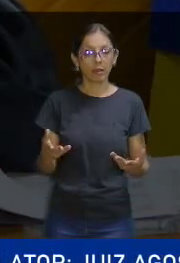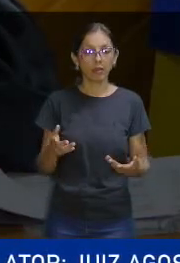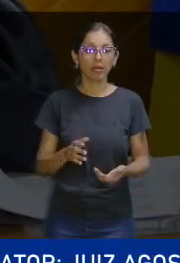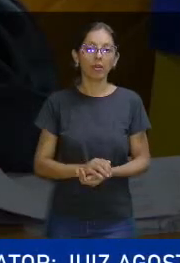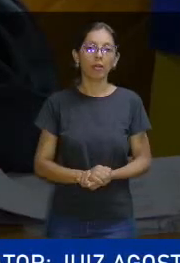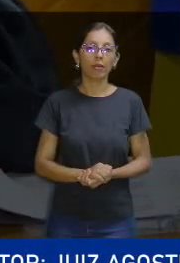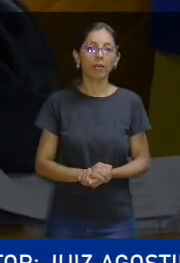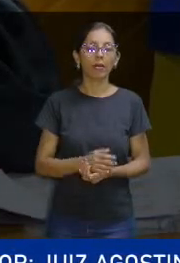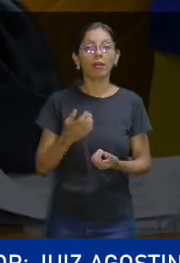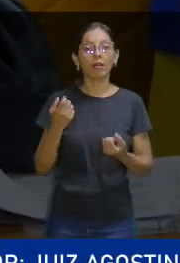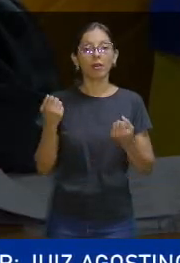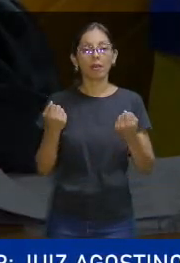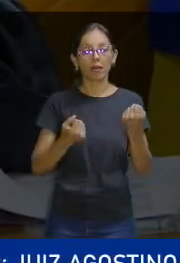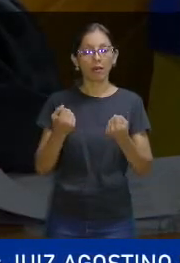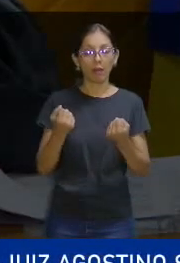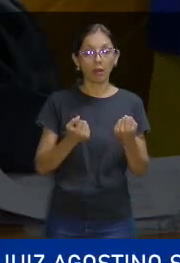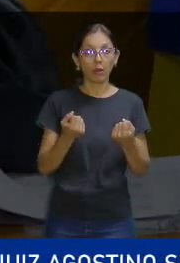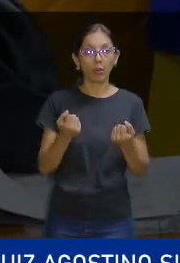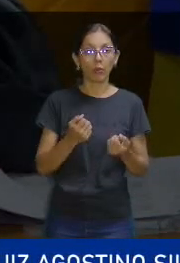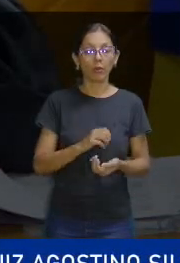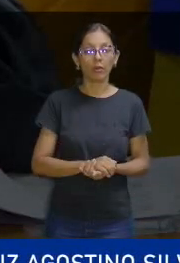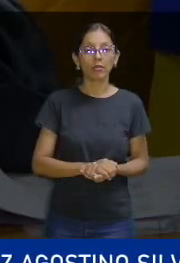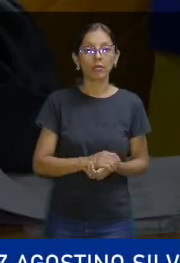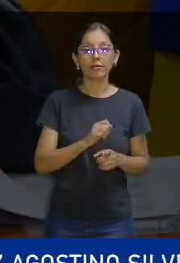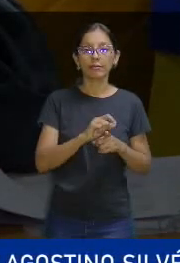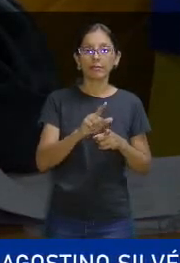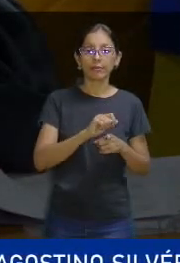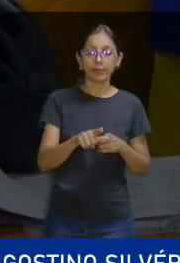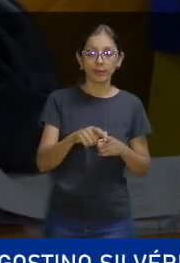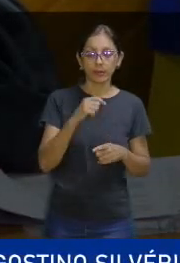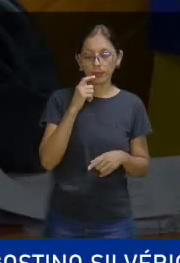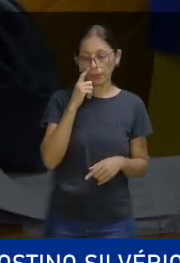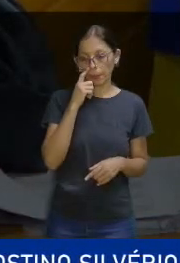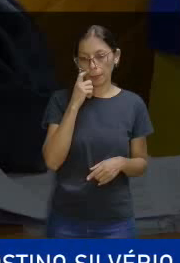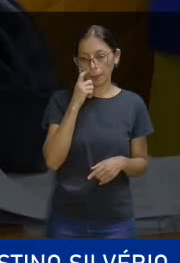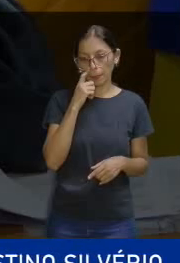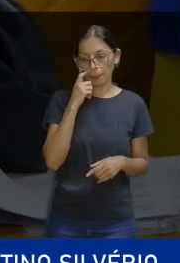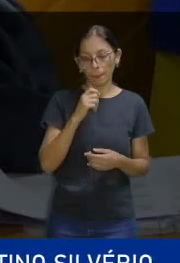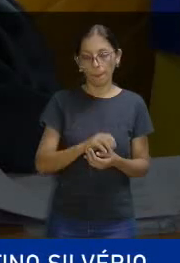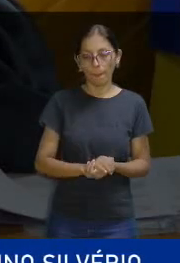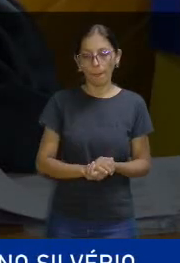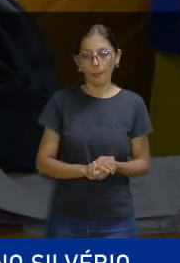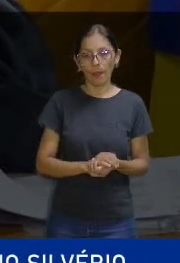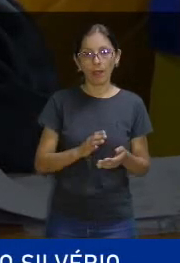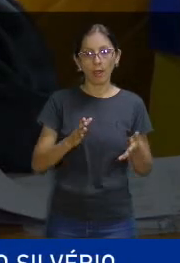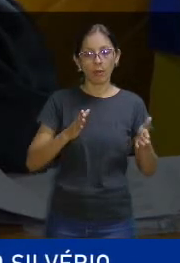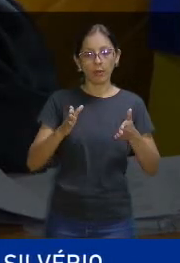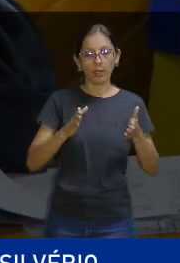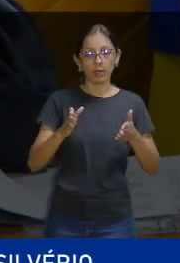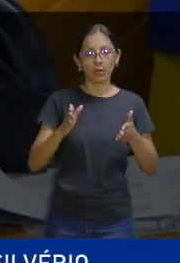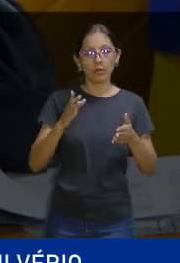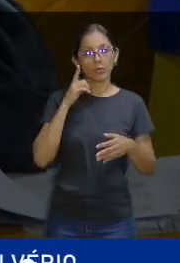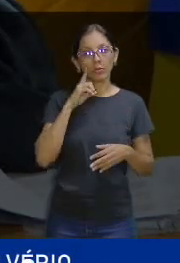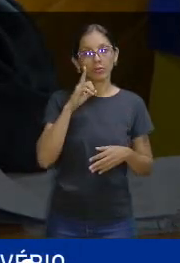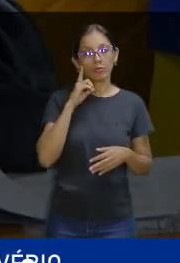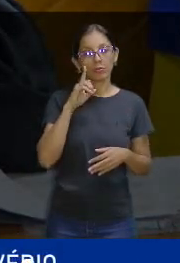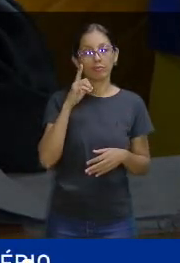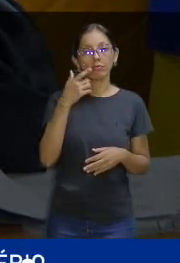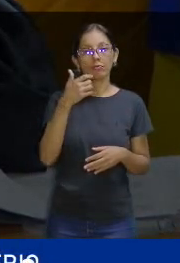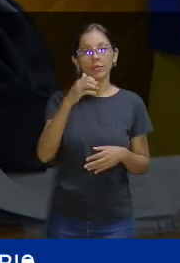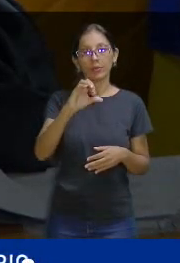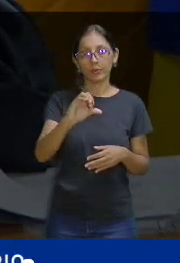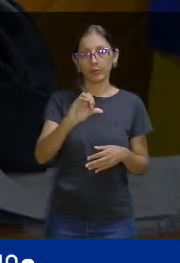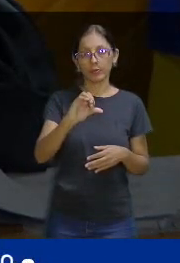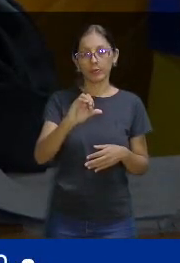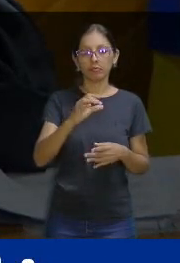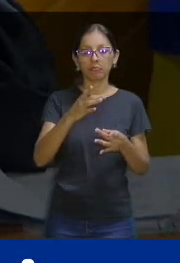veículos, sobre a locação de veículos, o contrato abrangia um período de 19 dias e, apesar de não haver